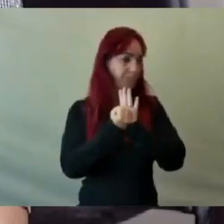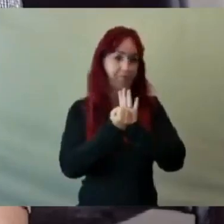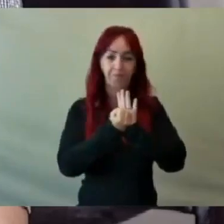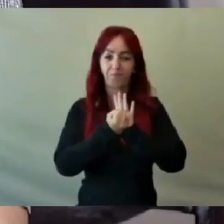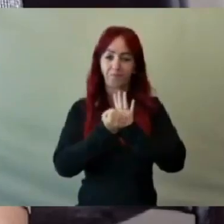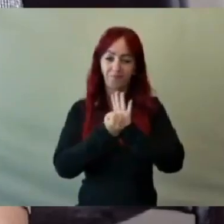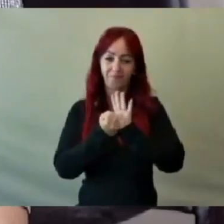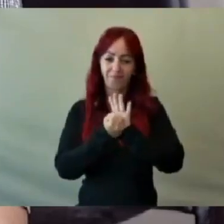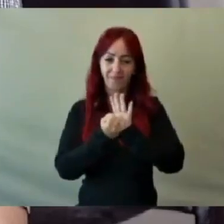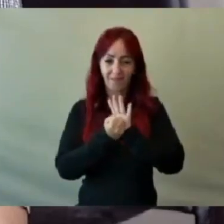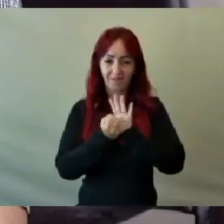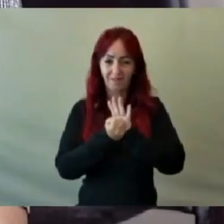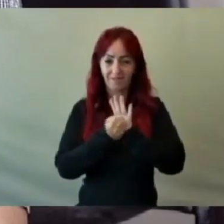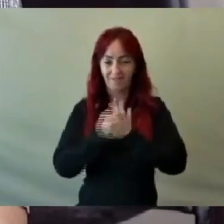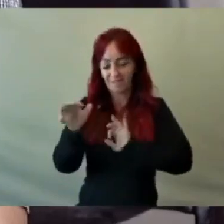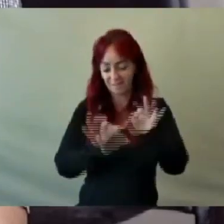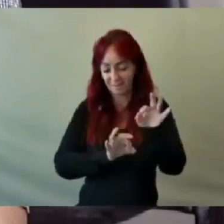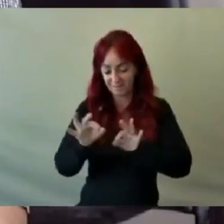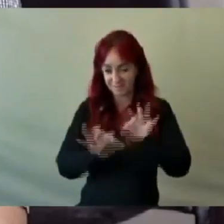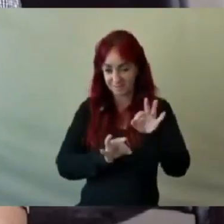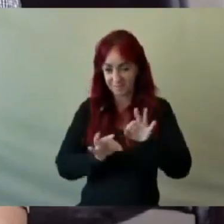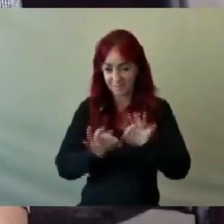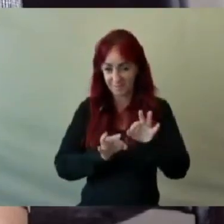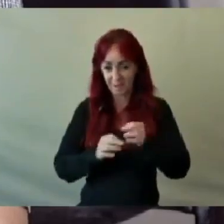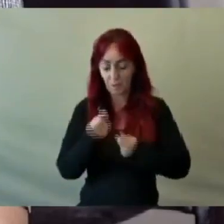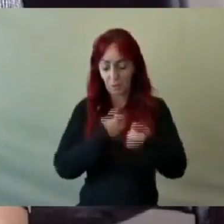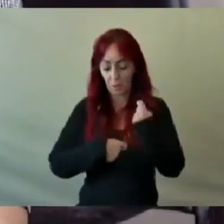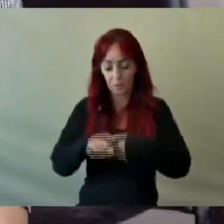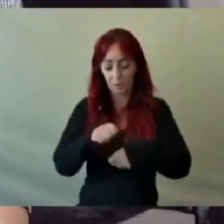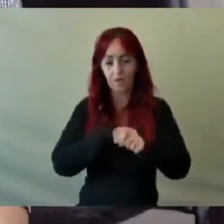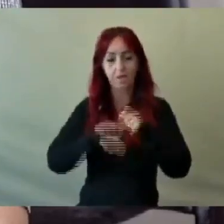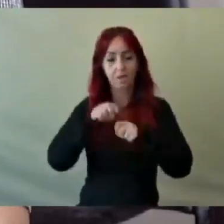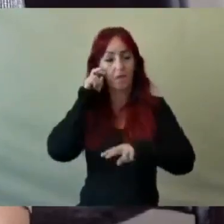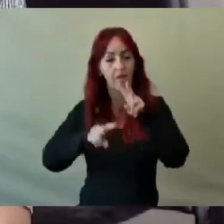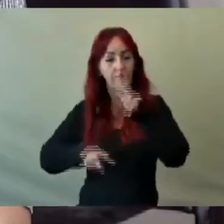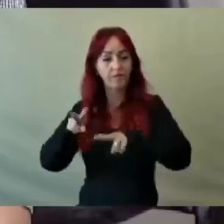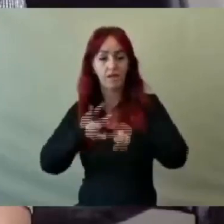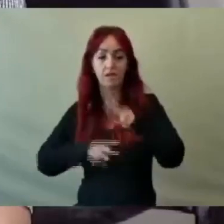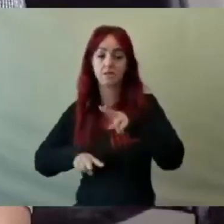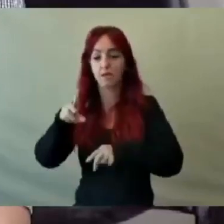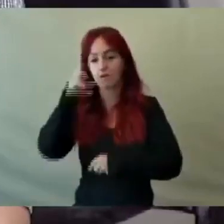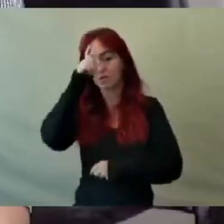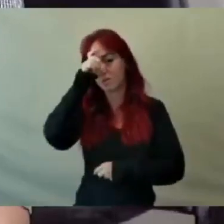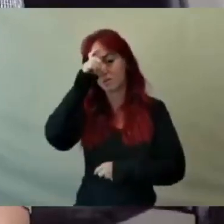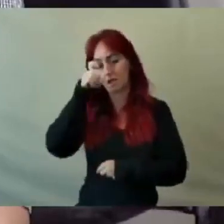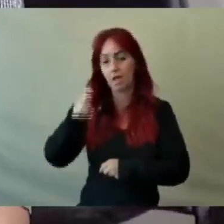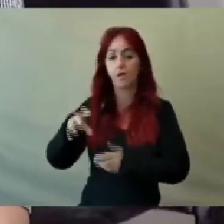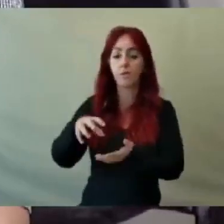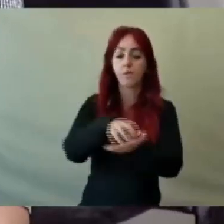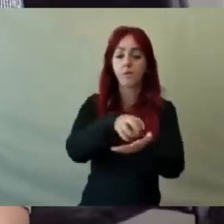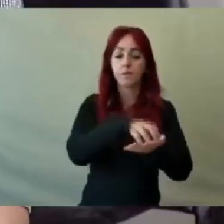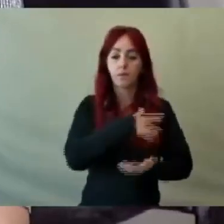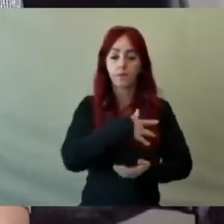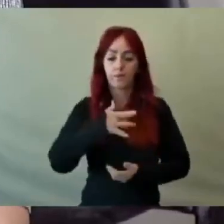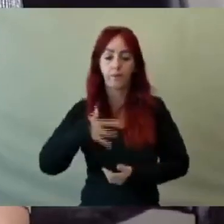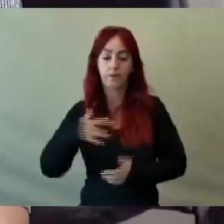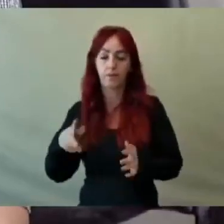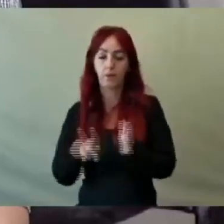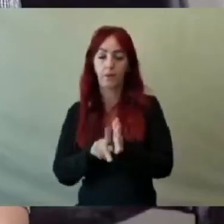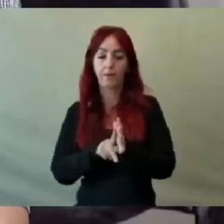controle e avaliação ambulatorial e hospitalar nas unidades de saúde e na rede própria do SUS-BH.